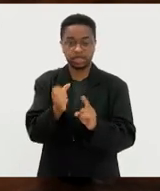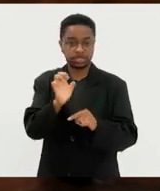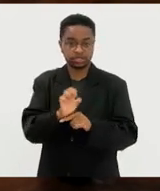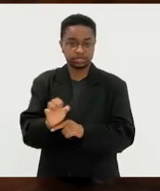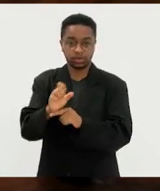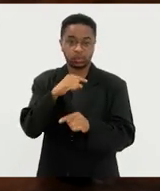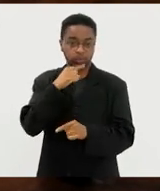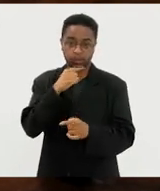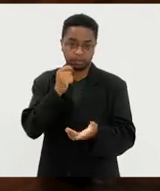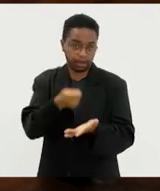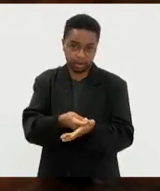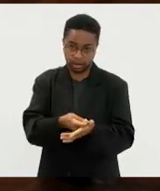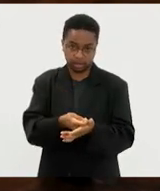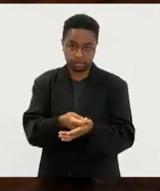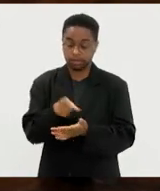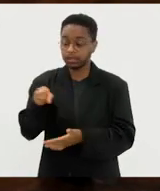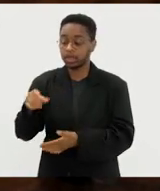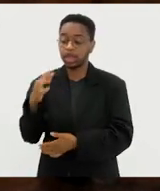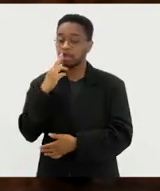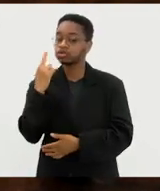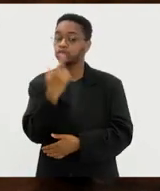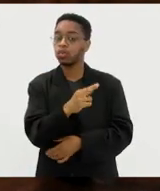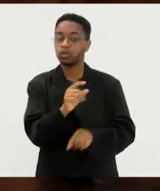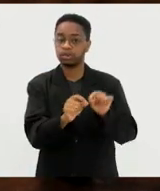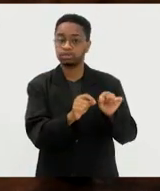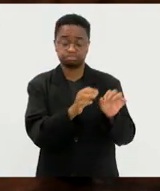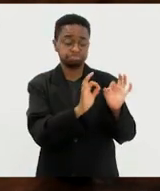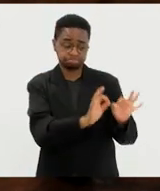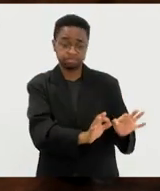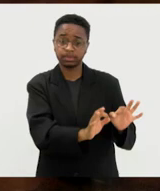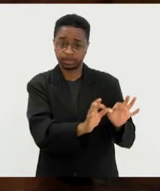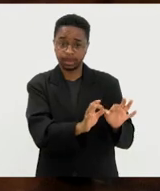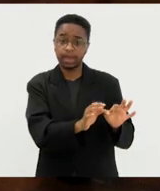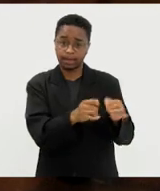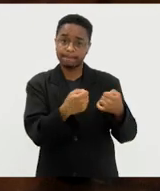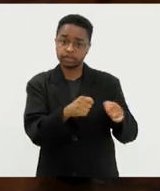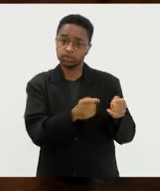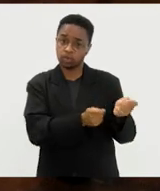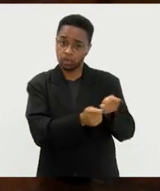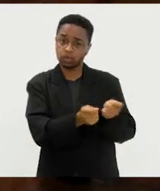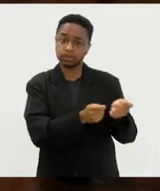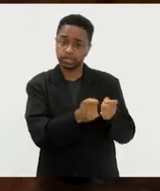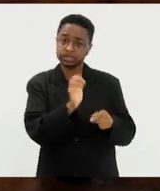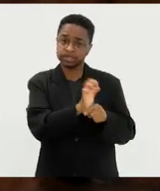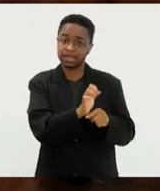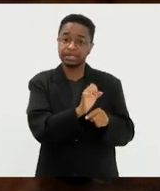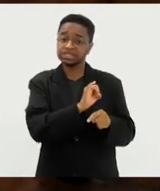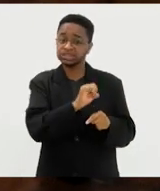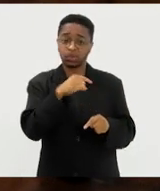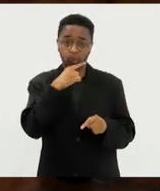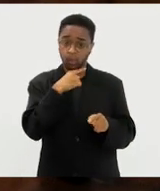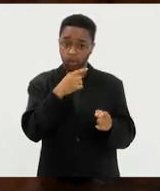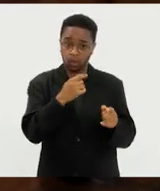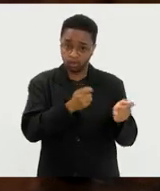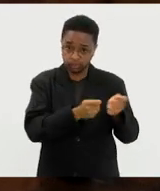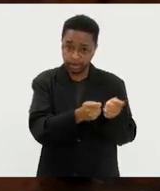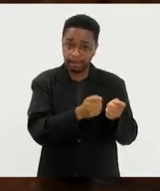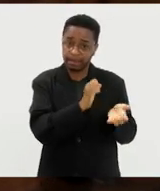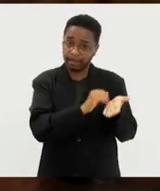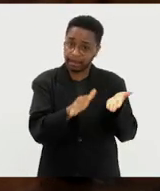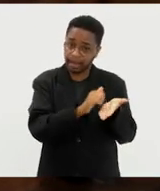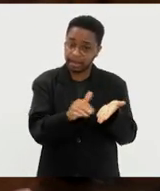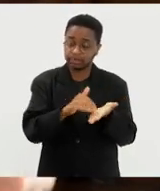qual é a resposta do Tesouro? Não, é isso mesmo, tem que manter eles sob controle, senão eles gastam demais. É isso que é